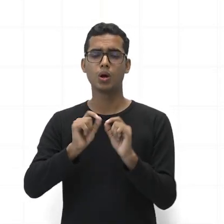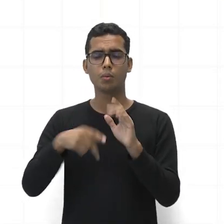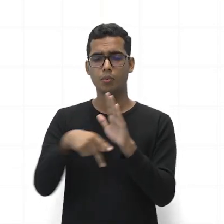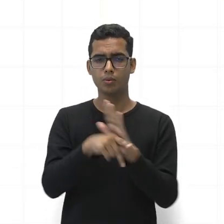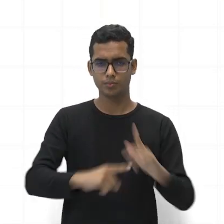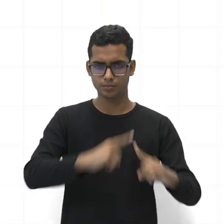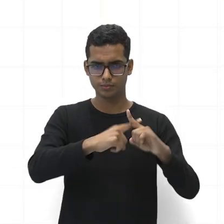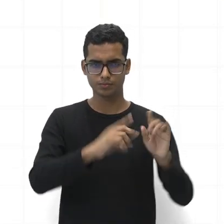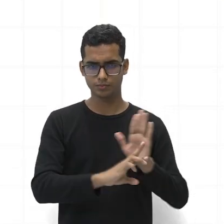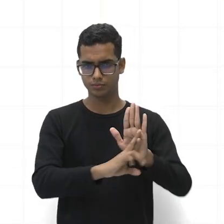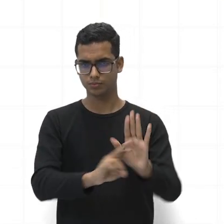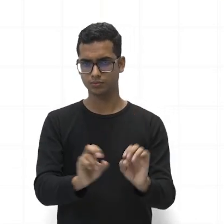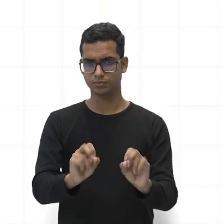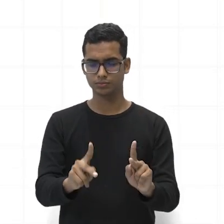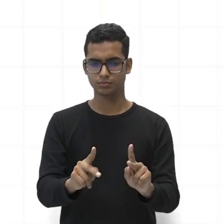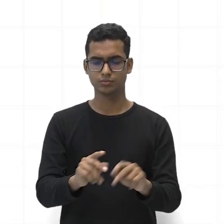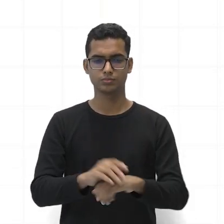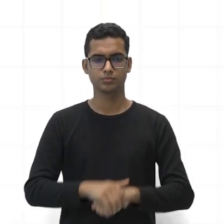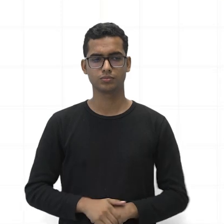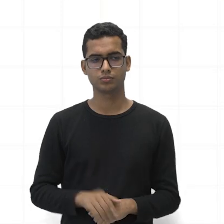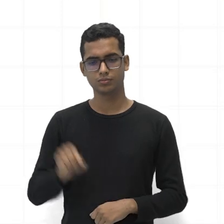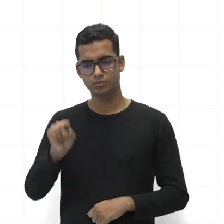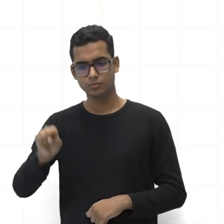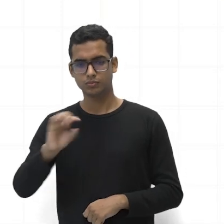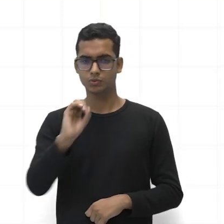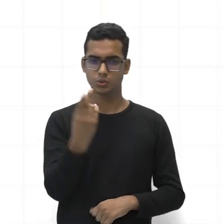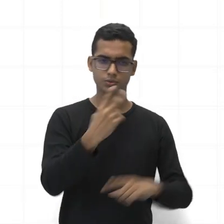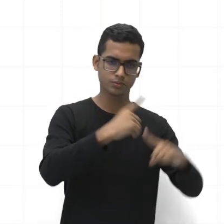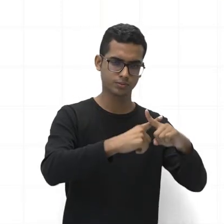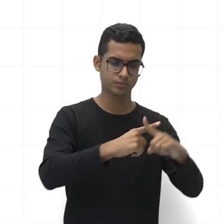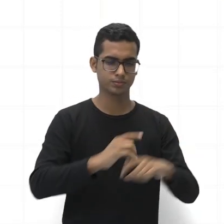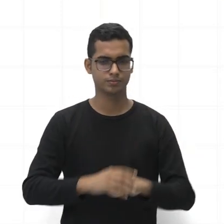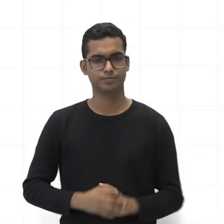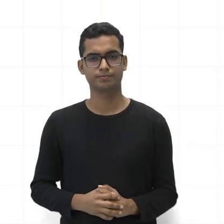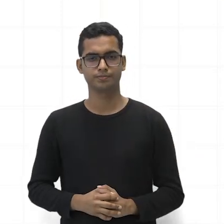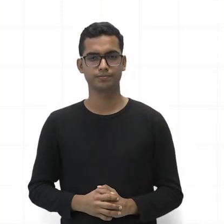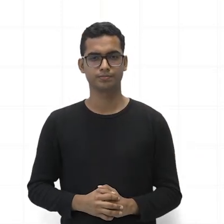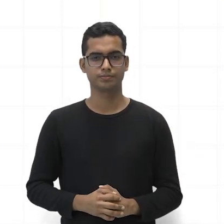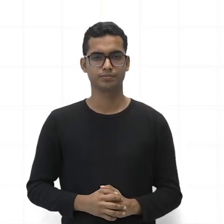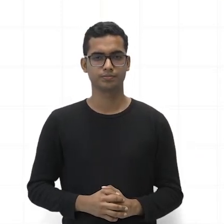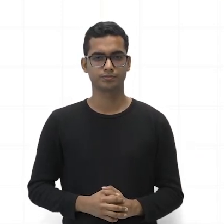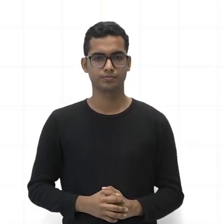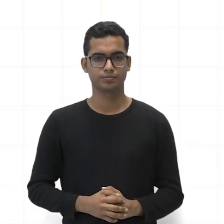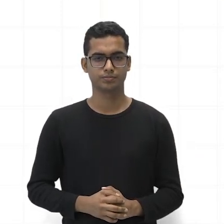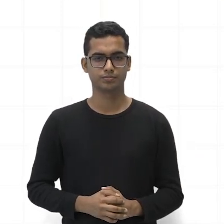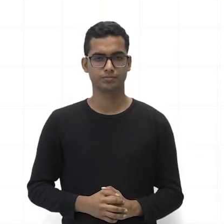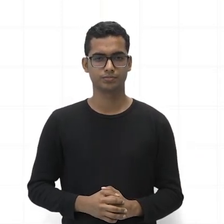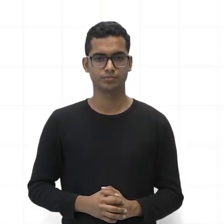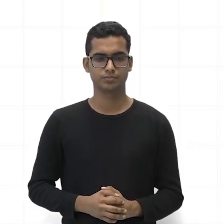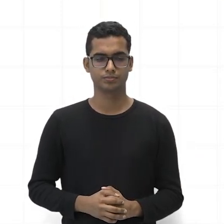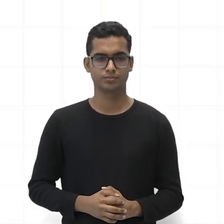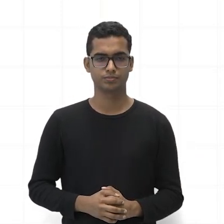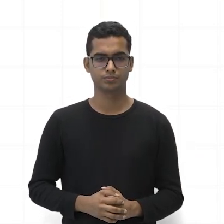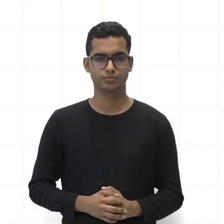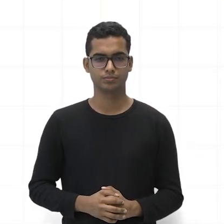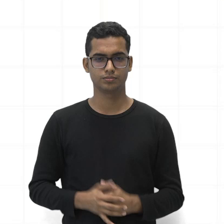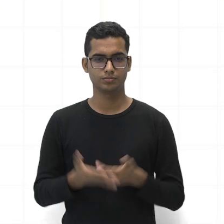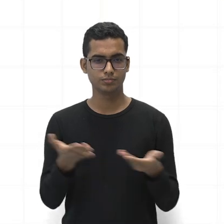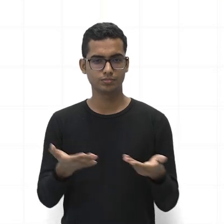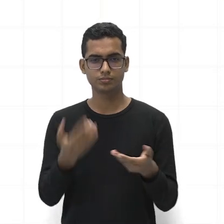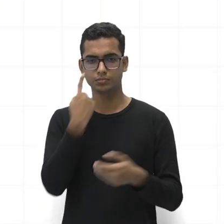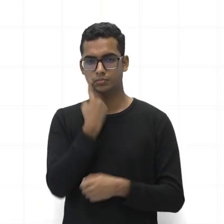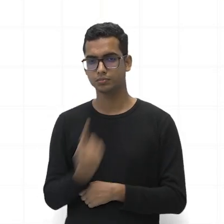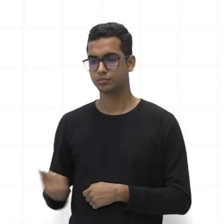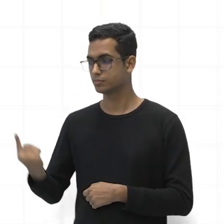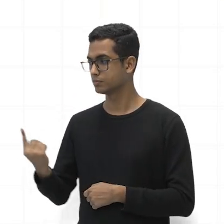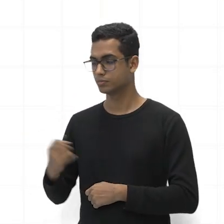usou um ponto para representar a multiplicação. Agora, um detalhe, ó, atenção aqui, ó, 3 sobre 1. O 1 vai ser agora